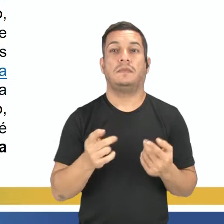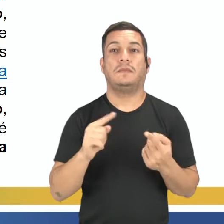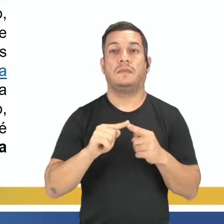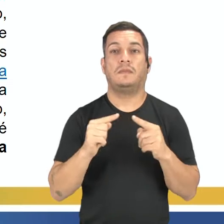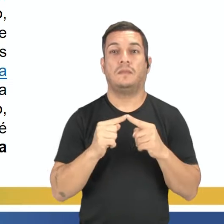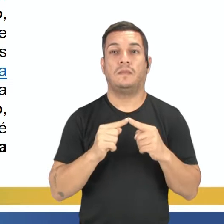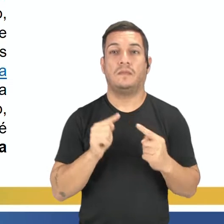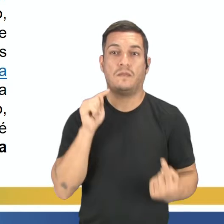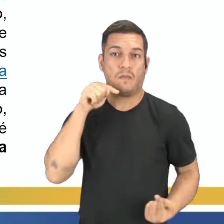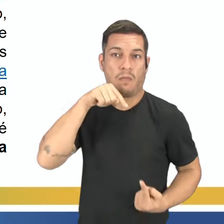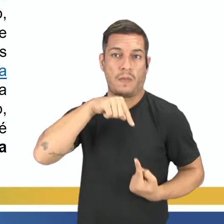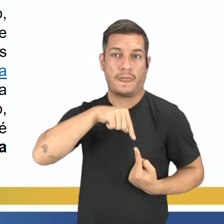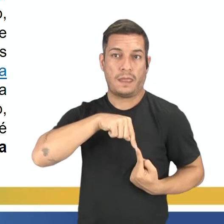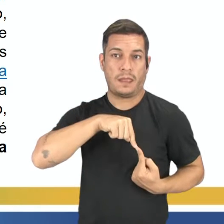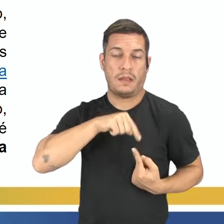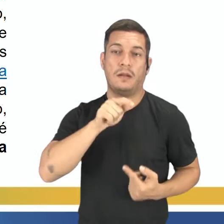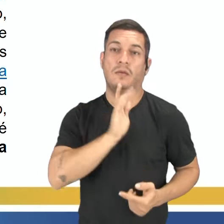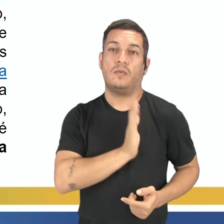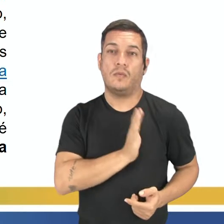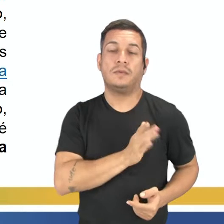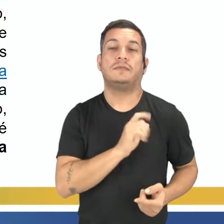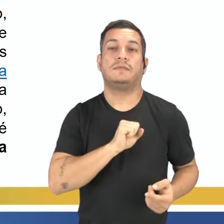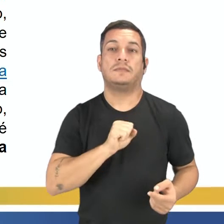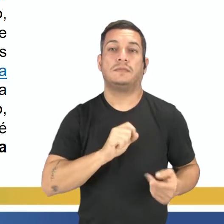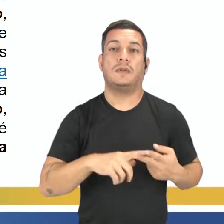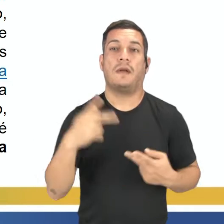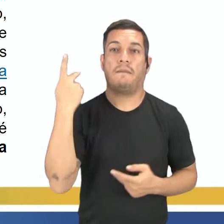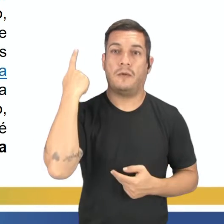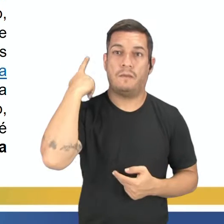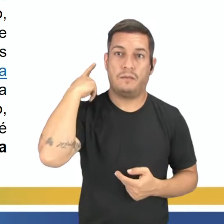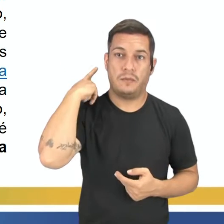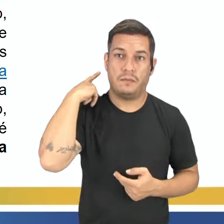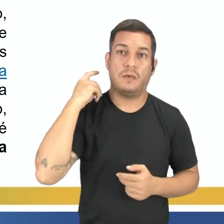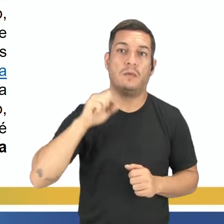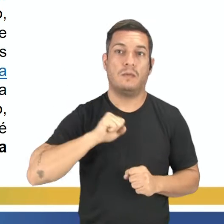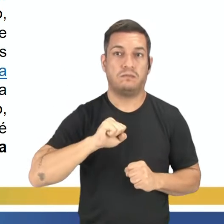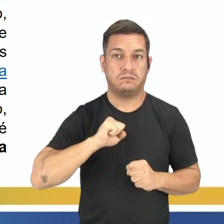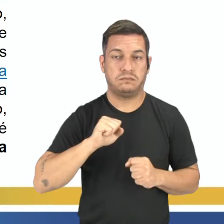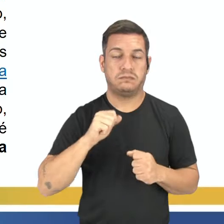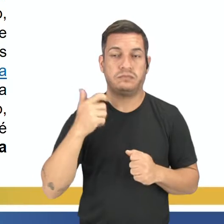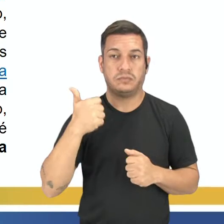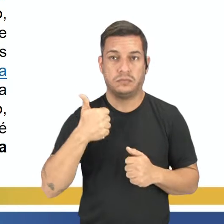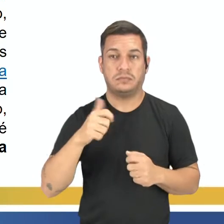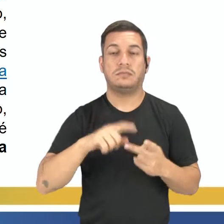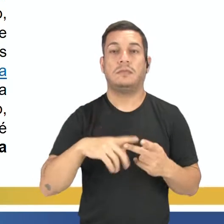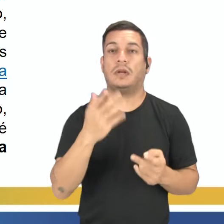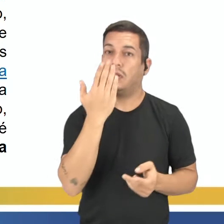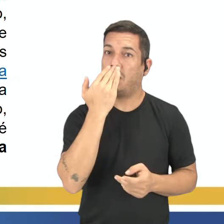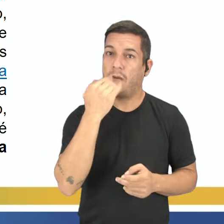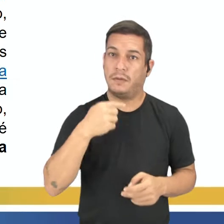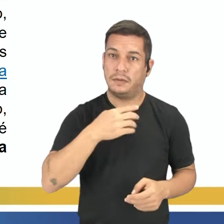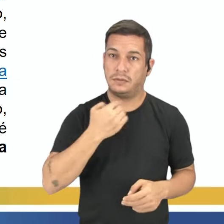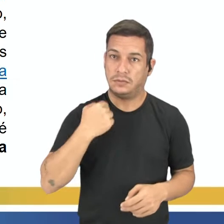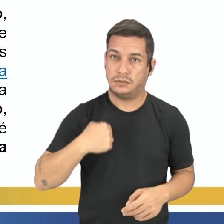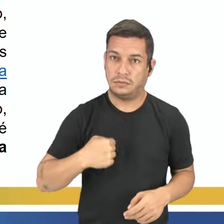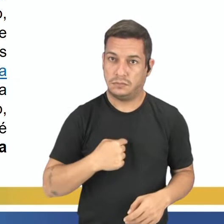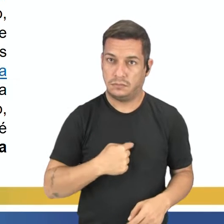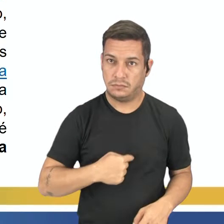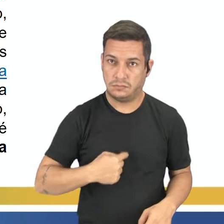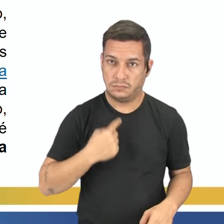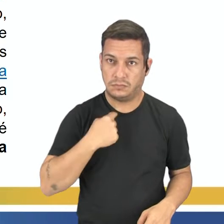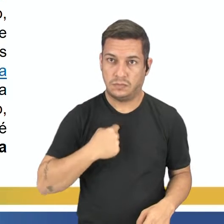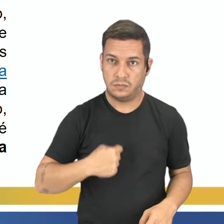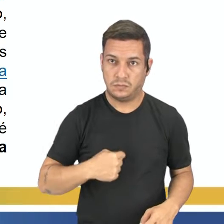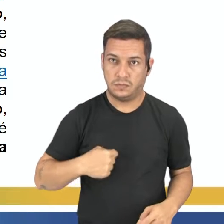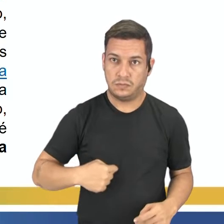para que o coração continue batendo, para que os pulmões continuem funcionando, para que o alimento seja digerido de forma adequada e